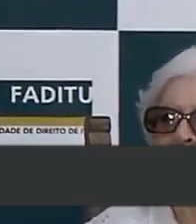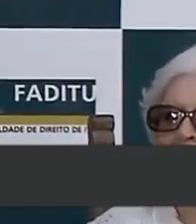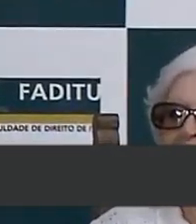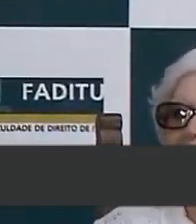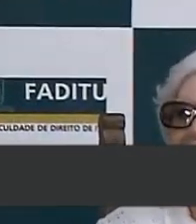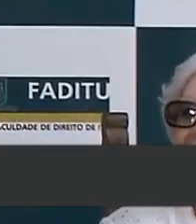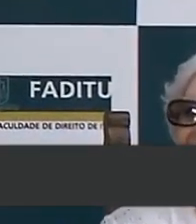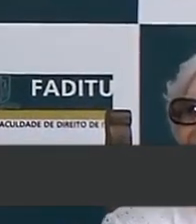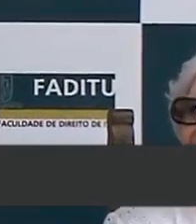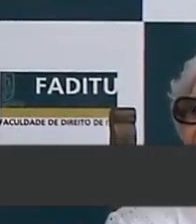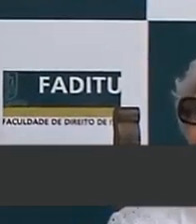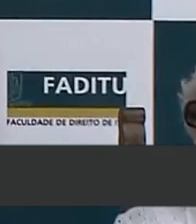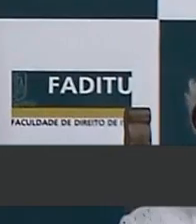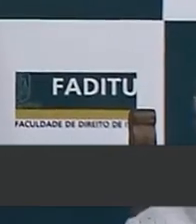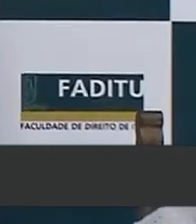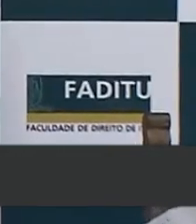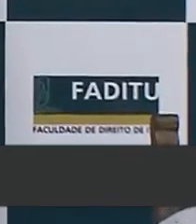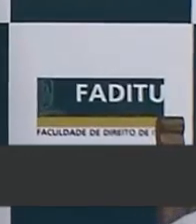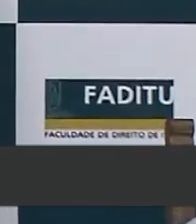eu